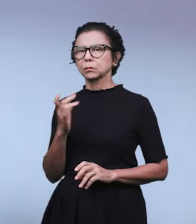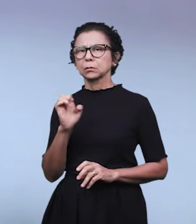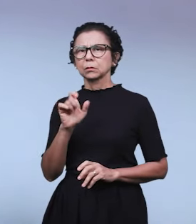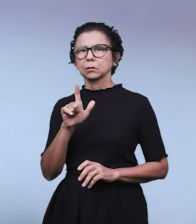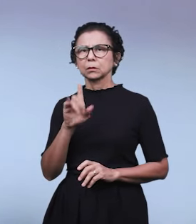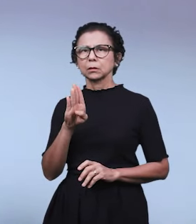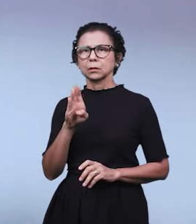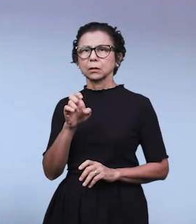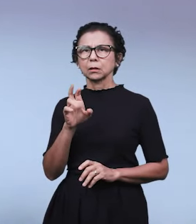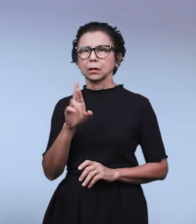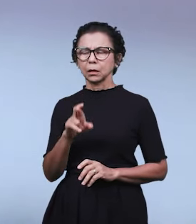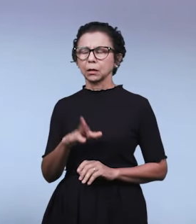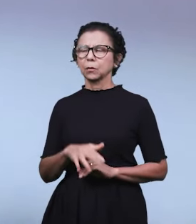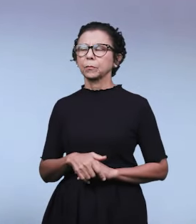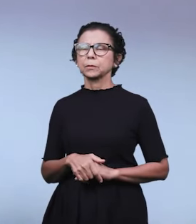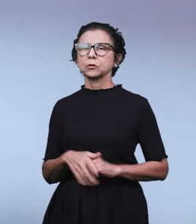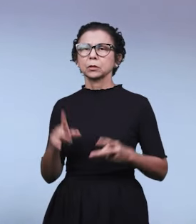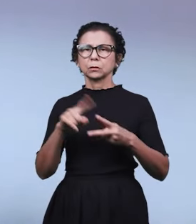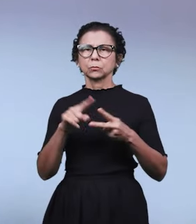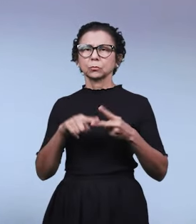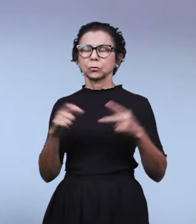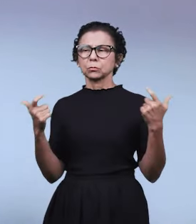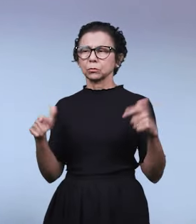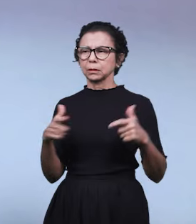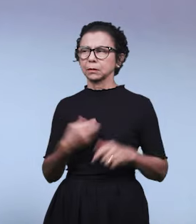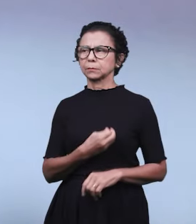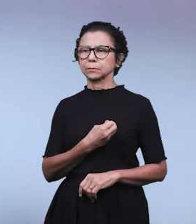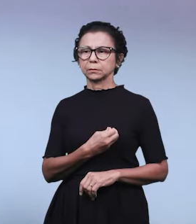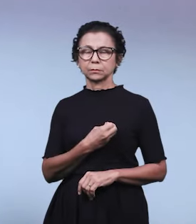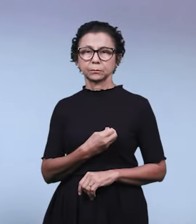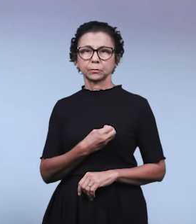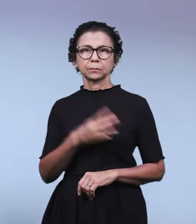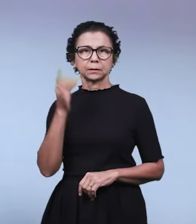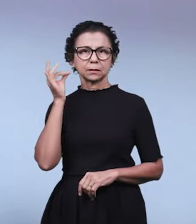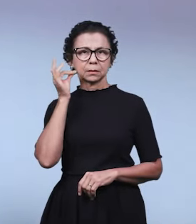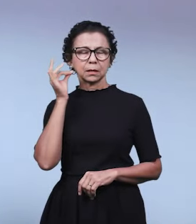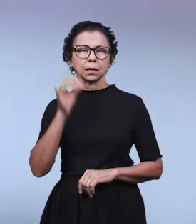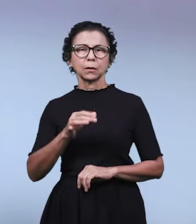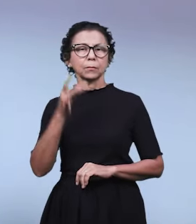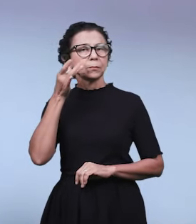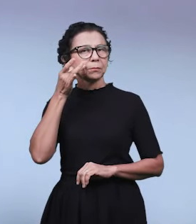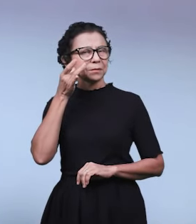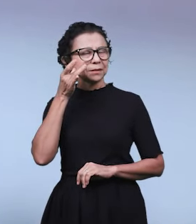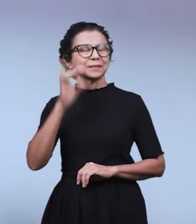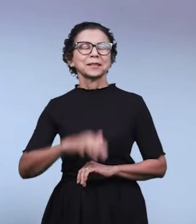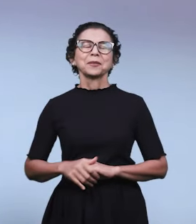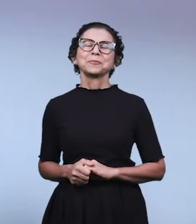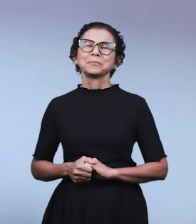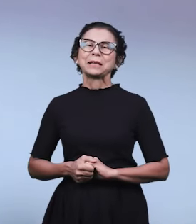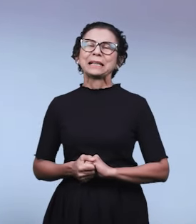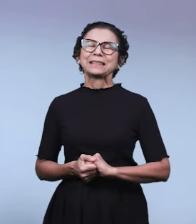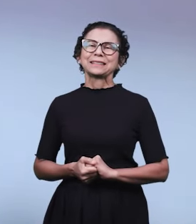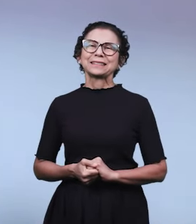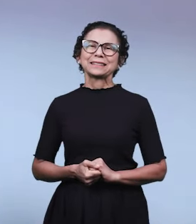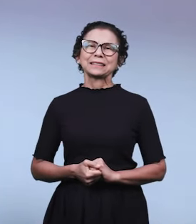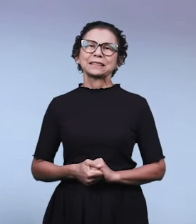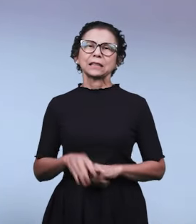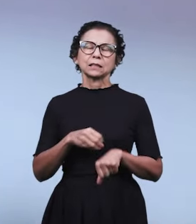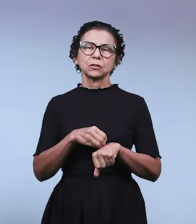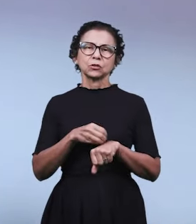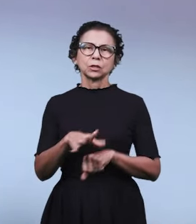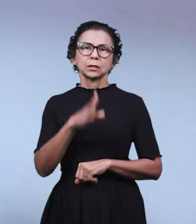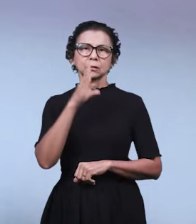também em Cariacica, onde nós pudemos trazer orientações para os adolescentes e foi uma oportunidade